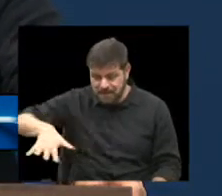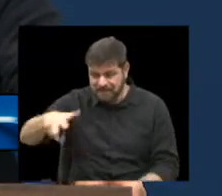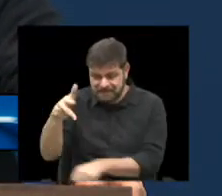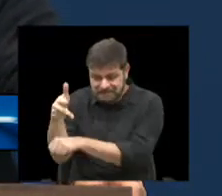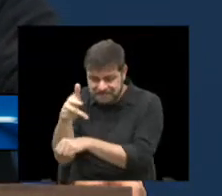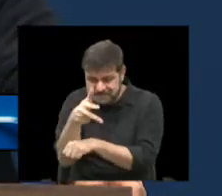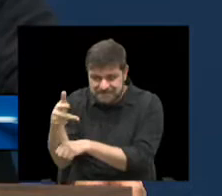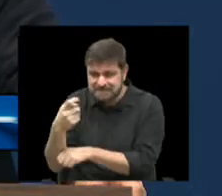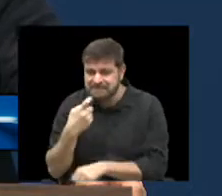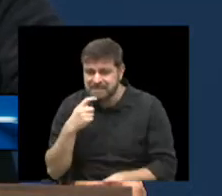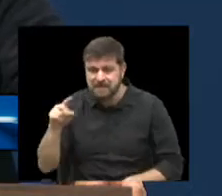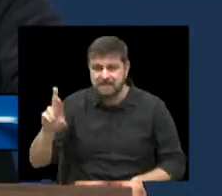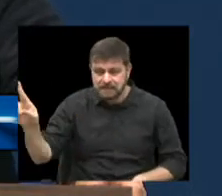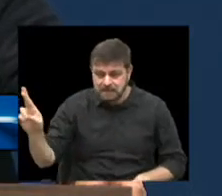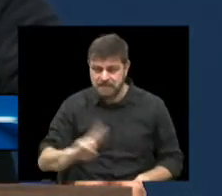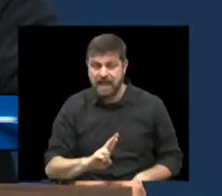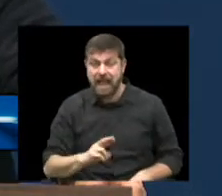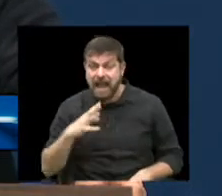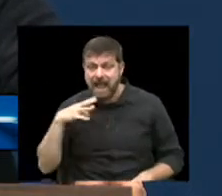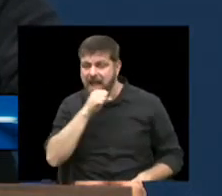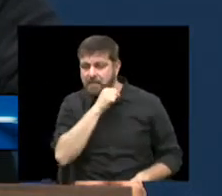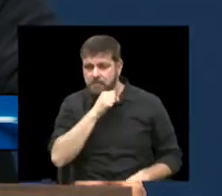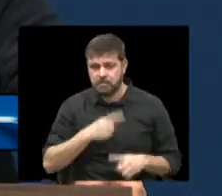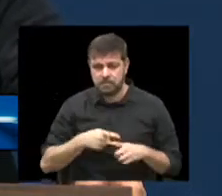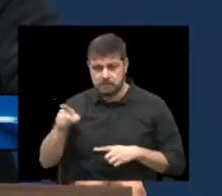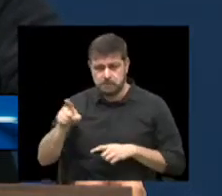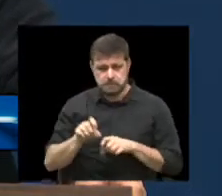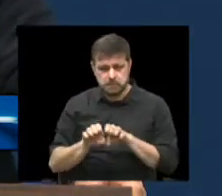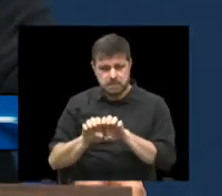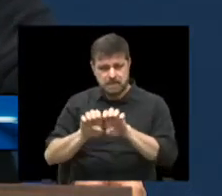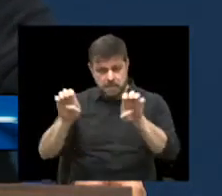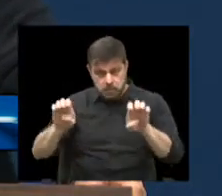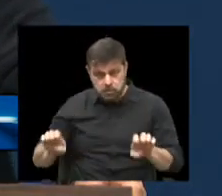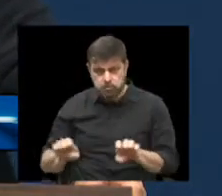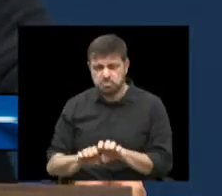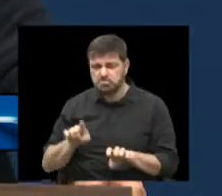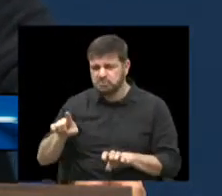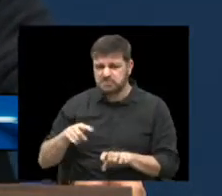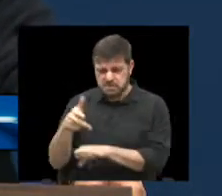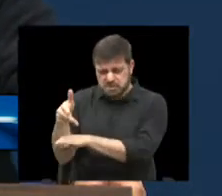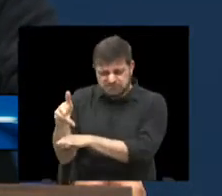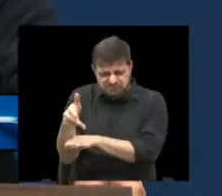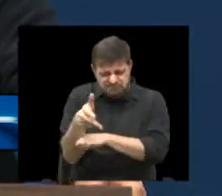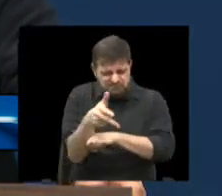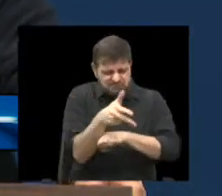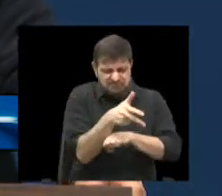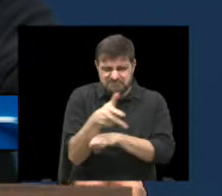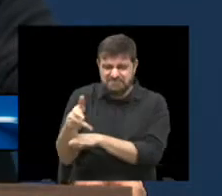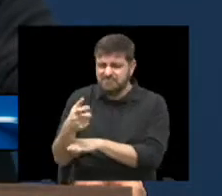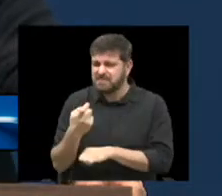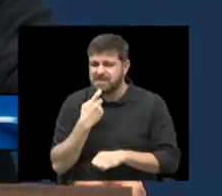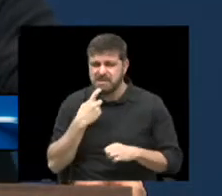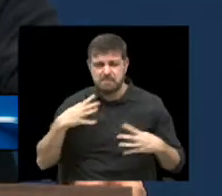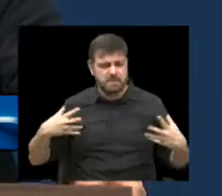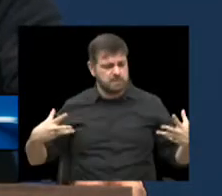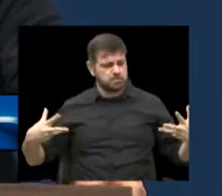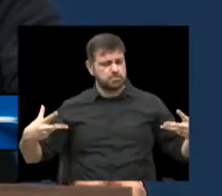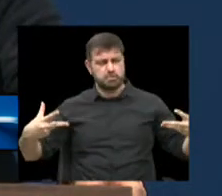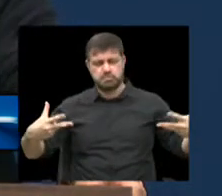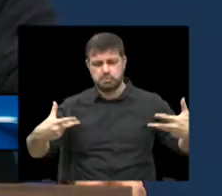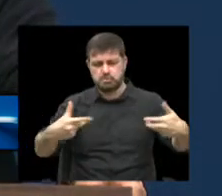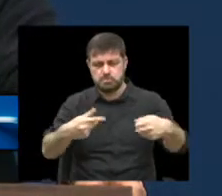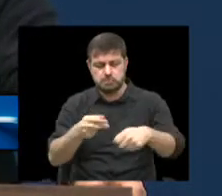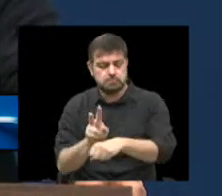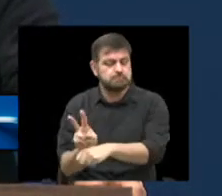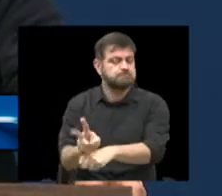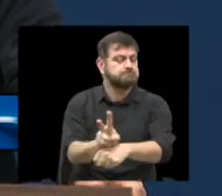respostas rápidas, porque realmente tem uma estrutura de câmeras em toda a cidade,